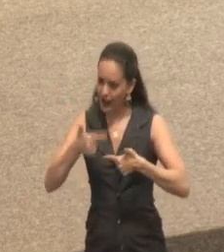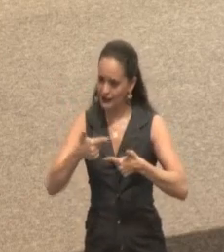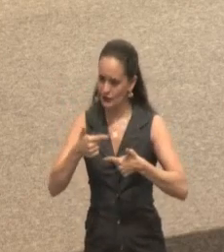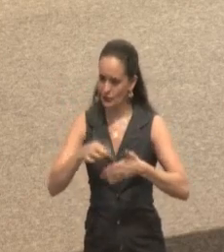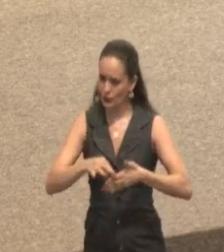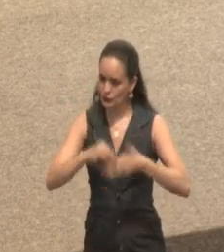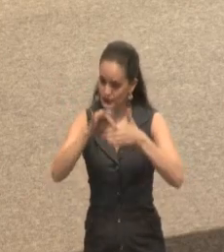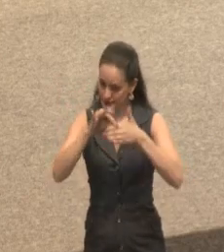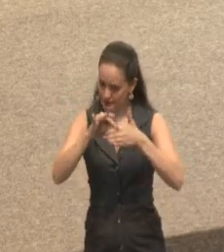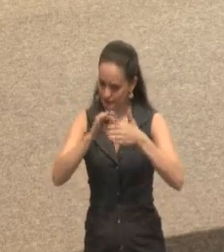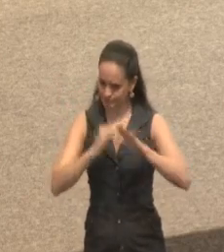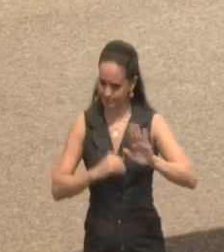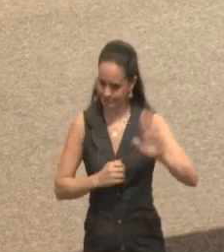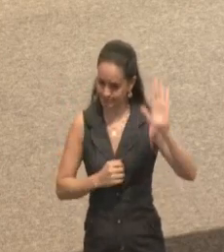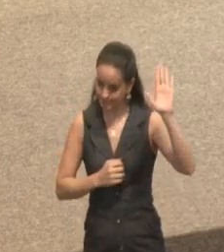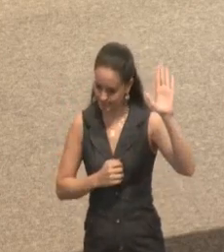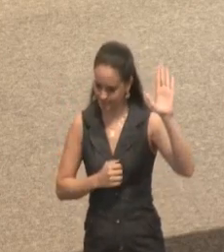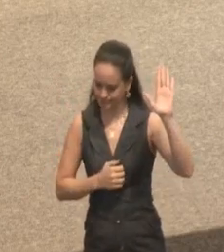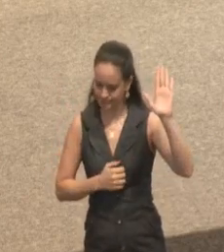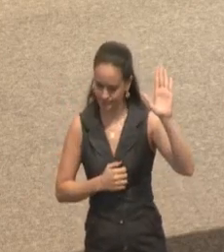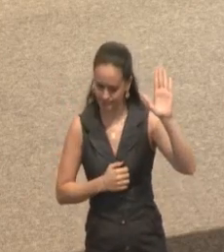Levante a mão bem alto.